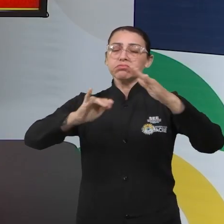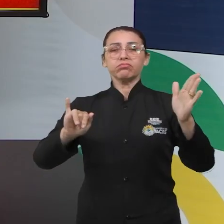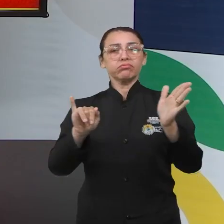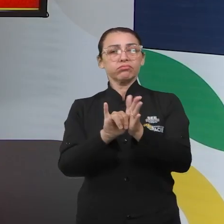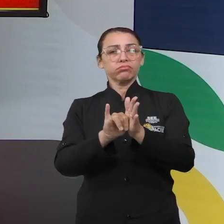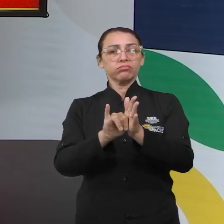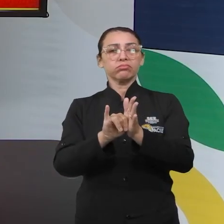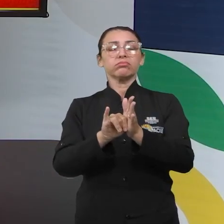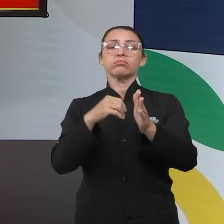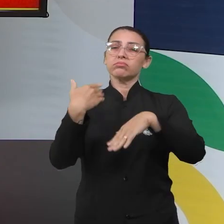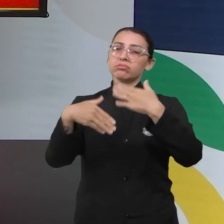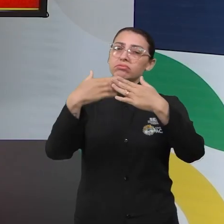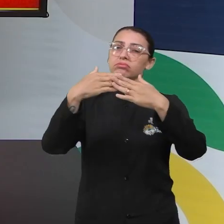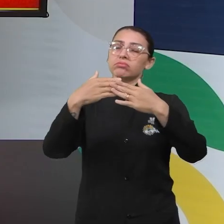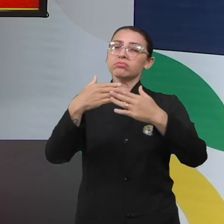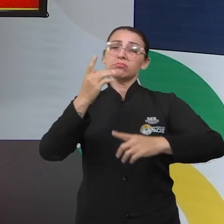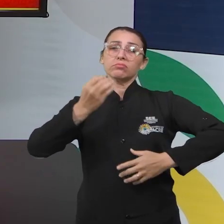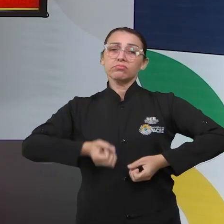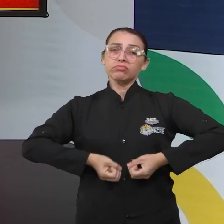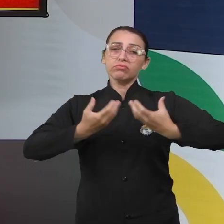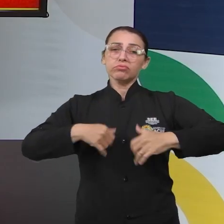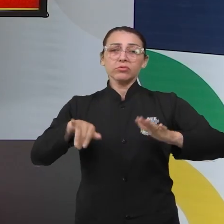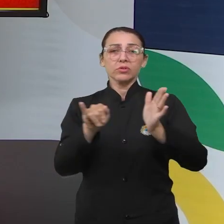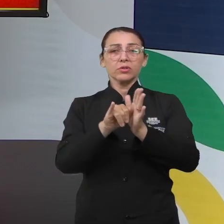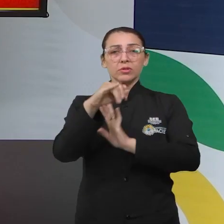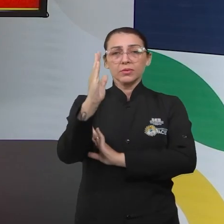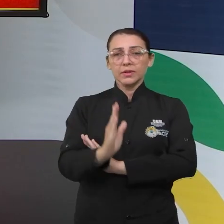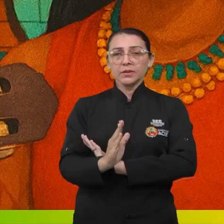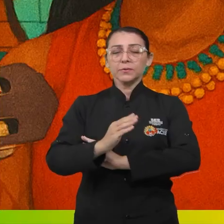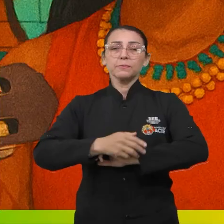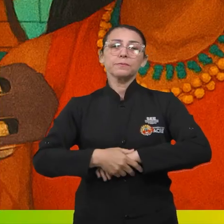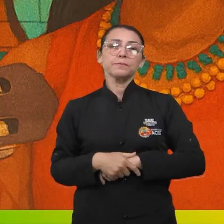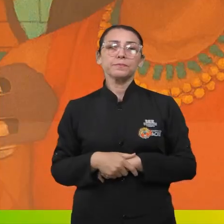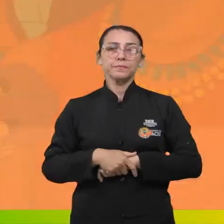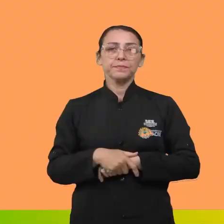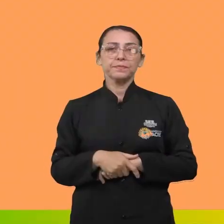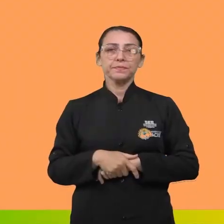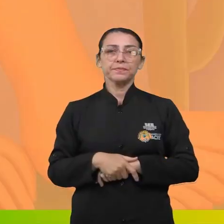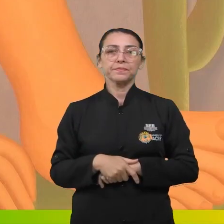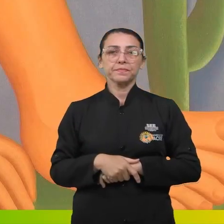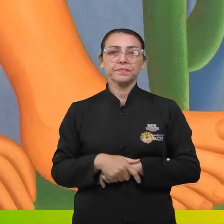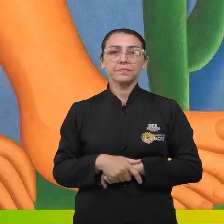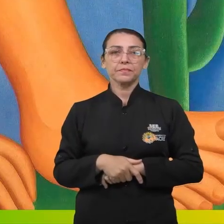identitário, desse processo de expressão de identidade do Brasil.